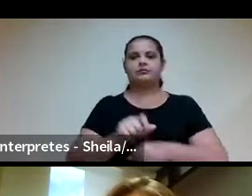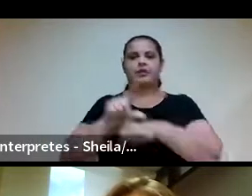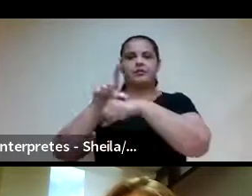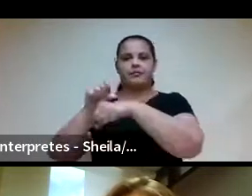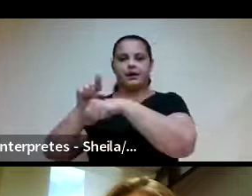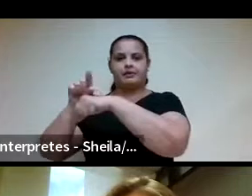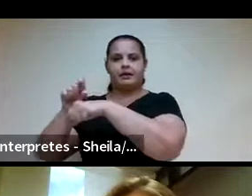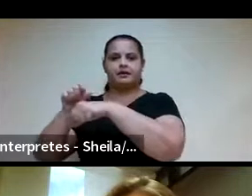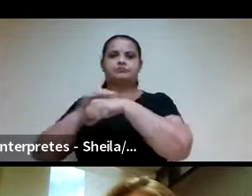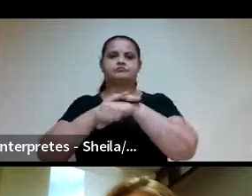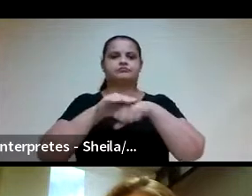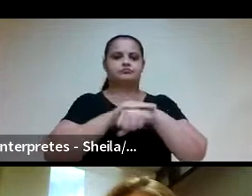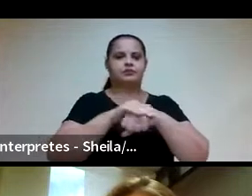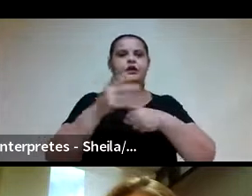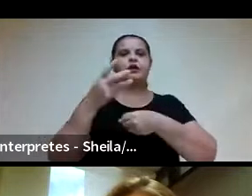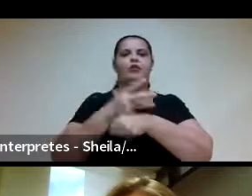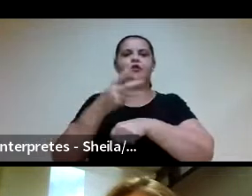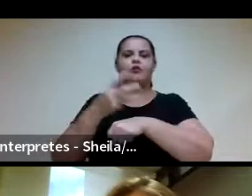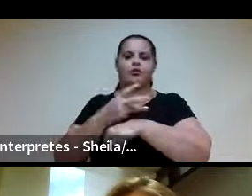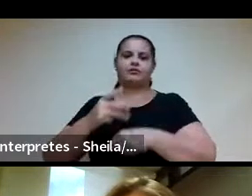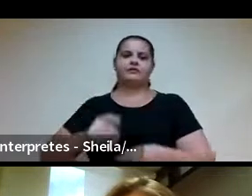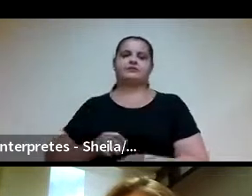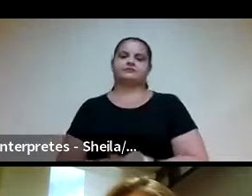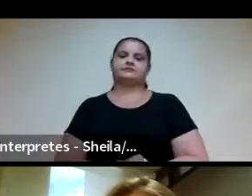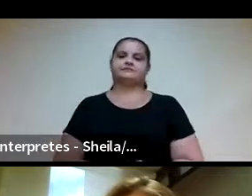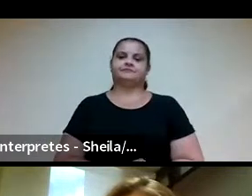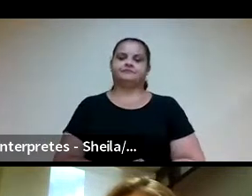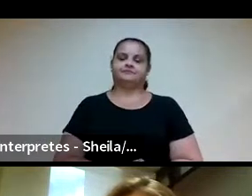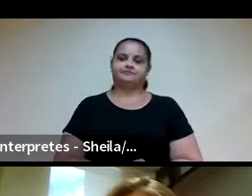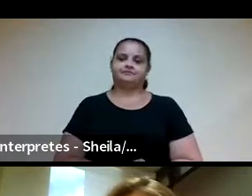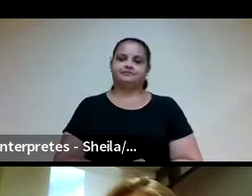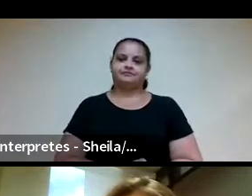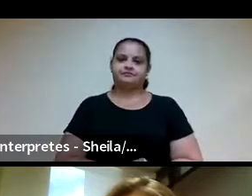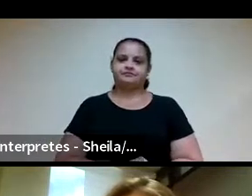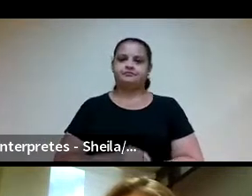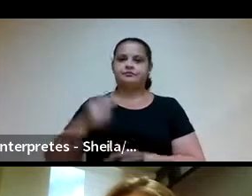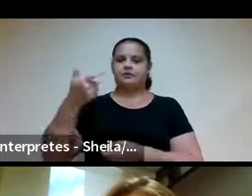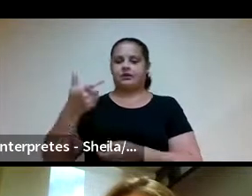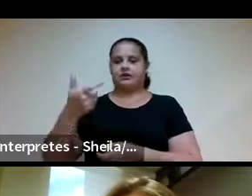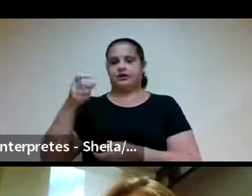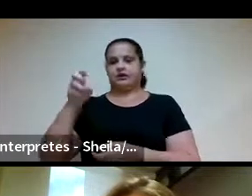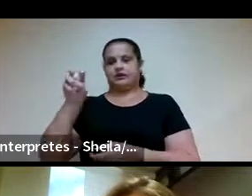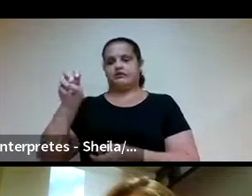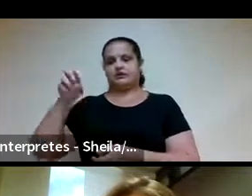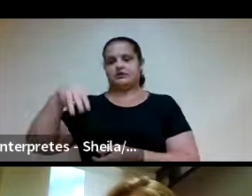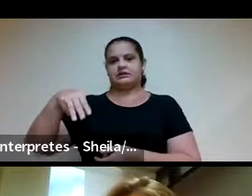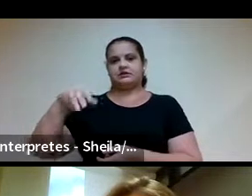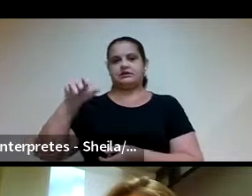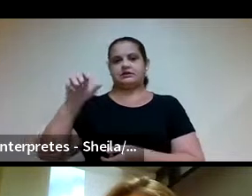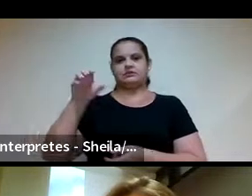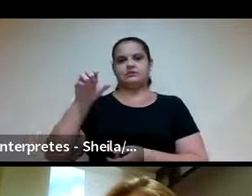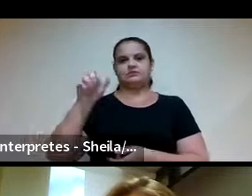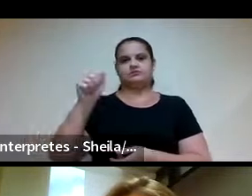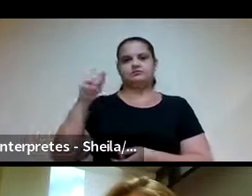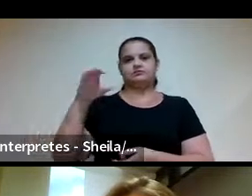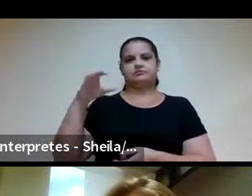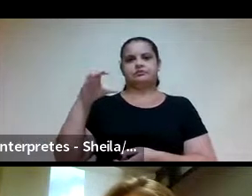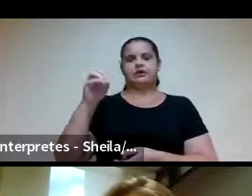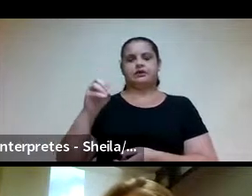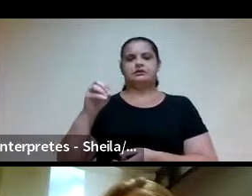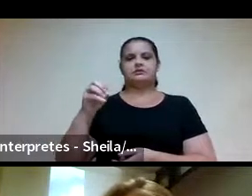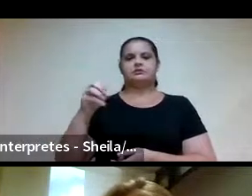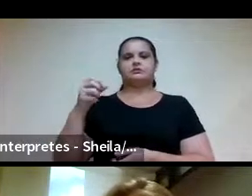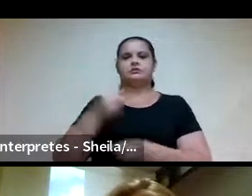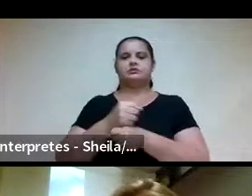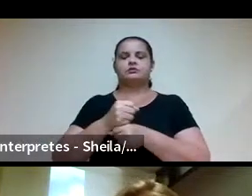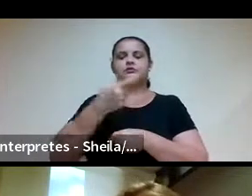conversas por WhatsApp. Na audiência do dia 25 de março de 2021, foram ouvidas as testemunhas Francisco Lucas Neto